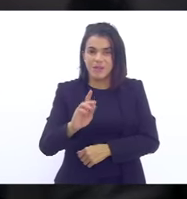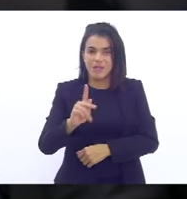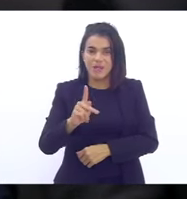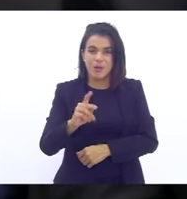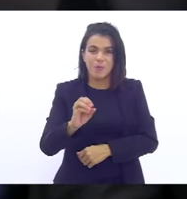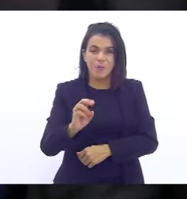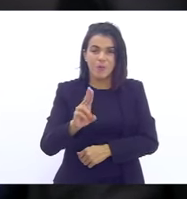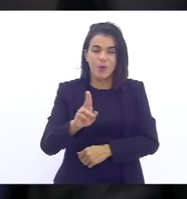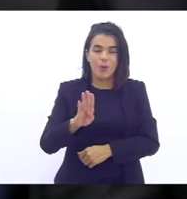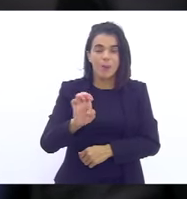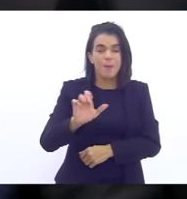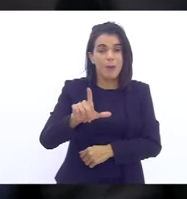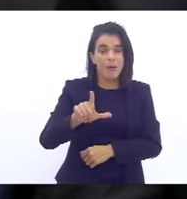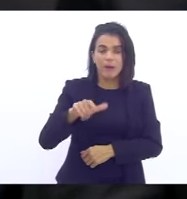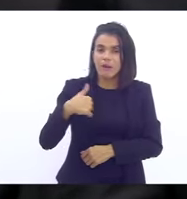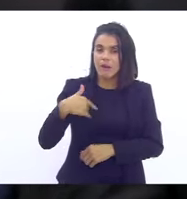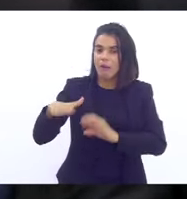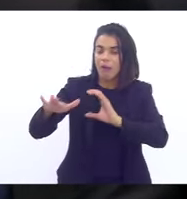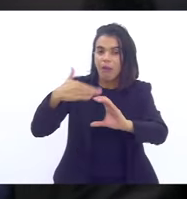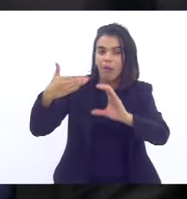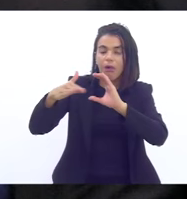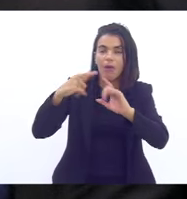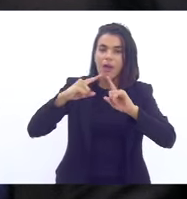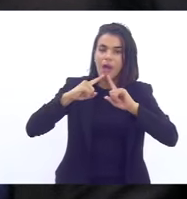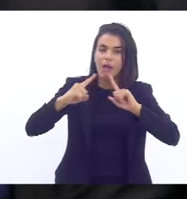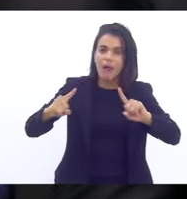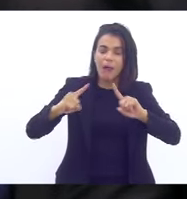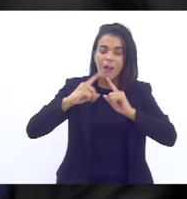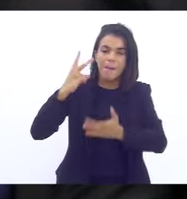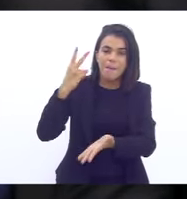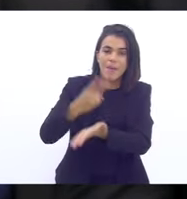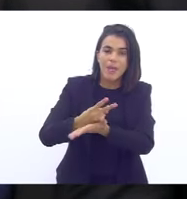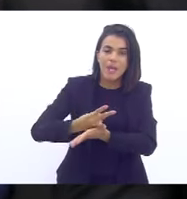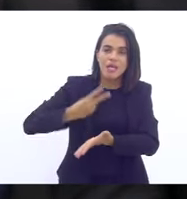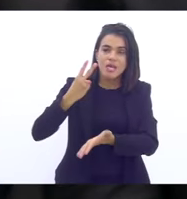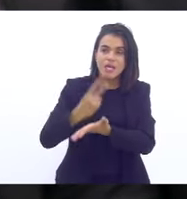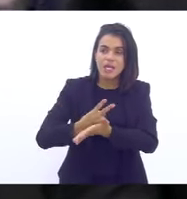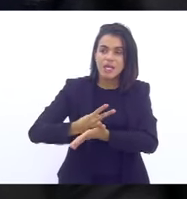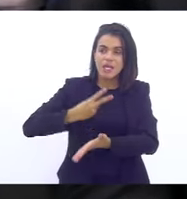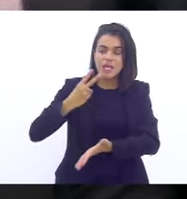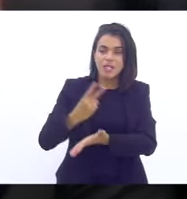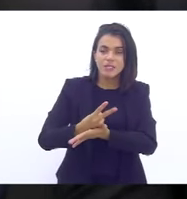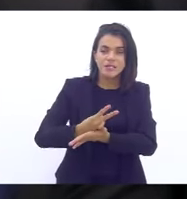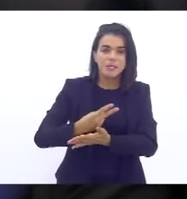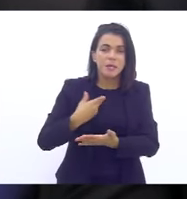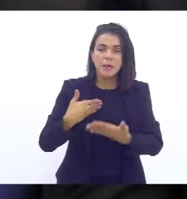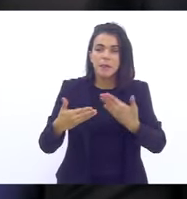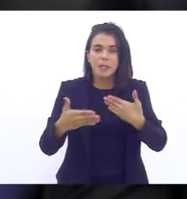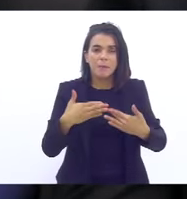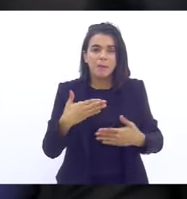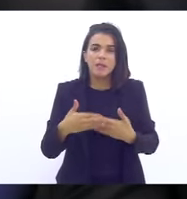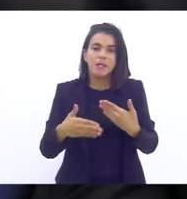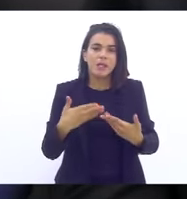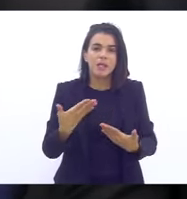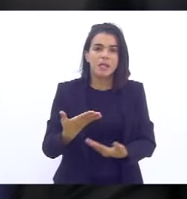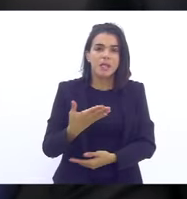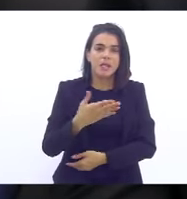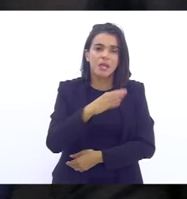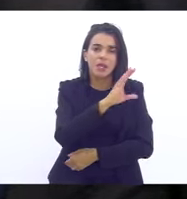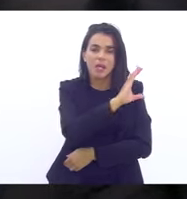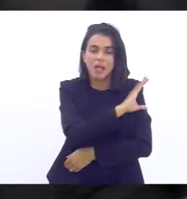recebido diversas reclamações e as mesmas reclamações. Independente de Campos, Goitacazes,